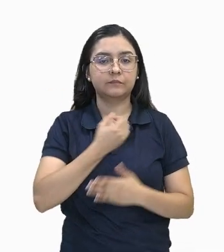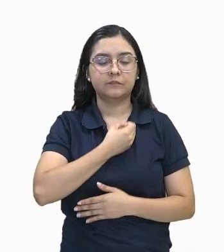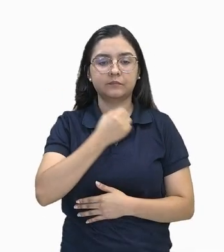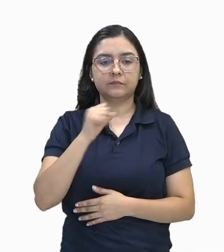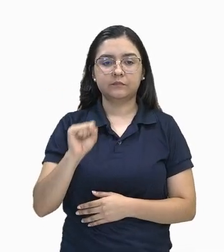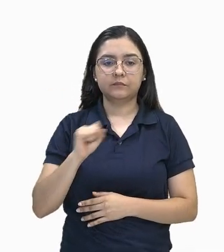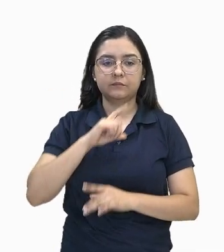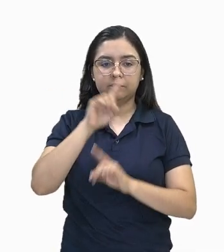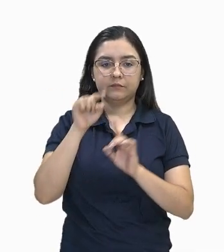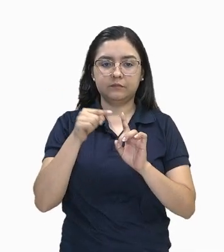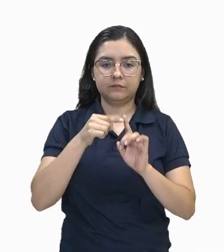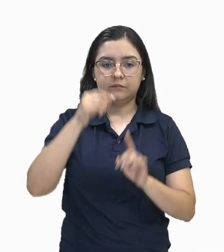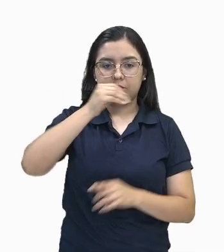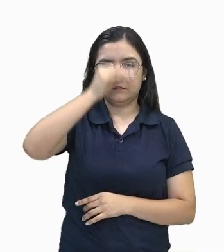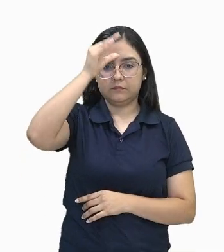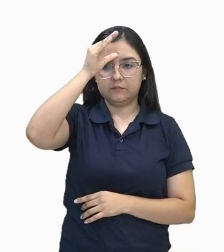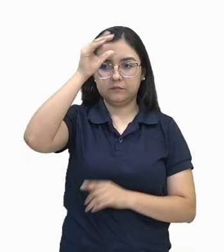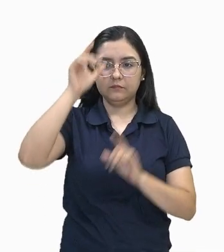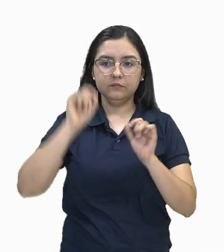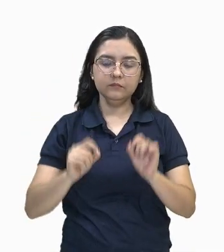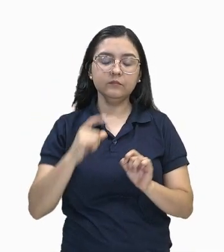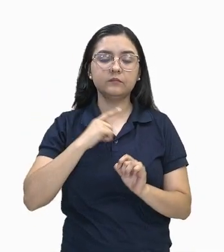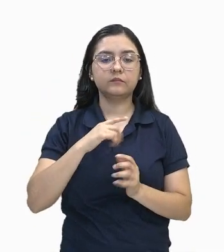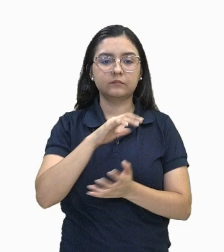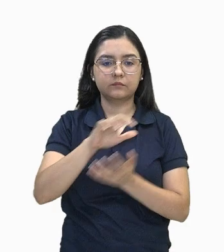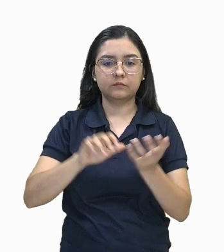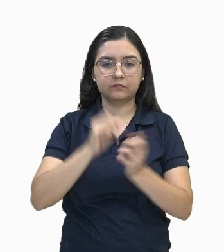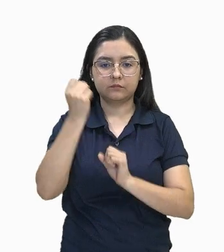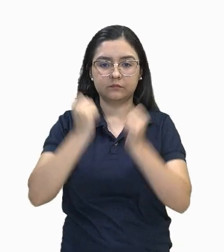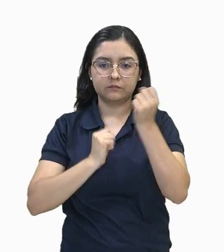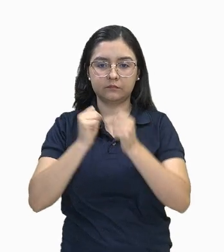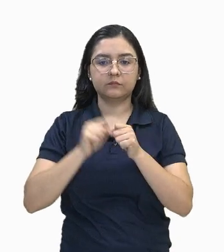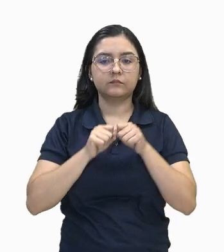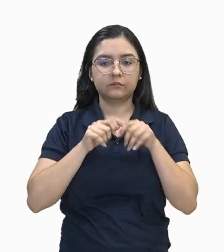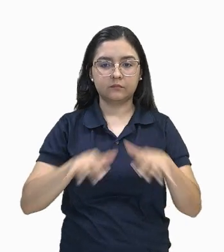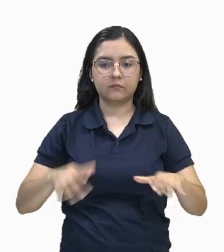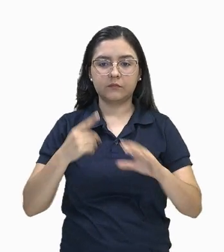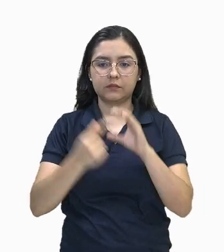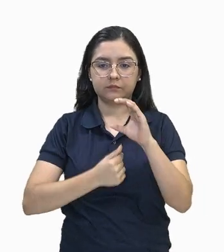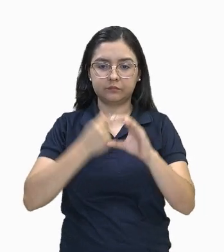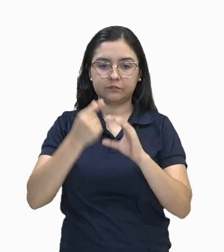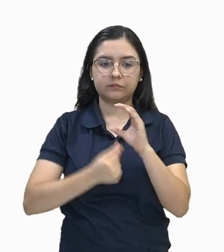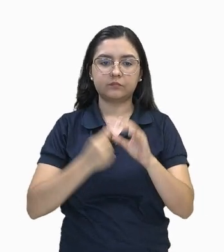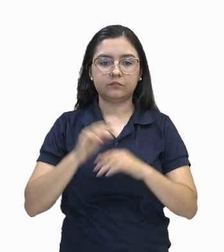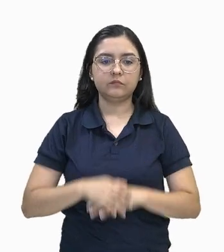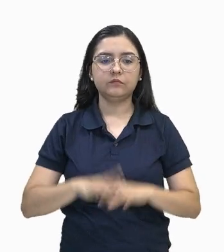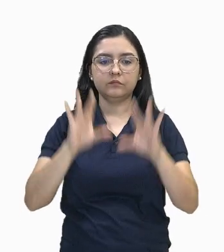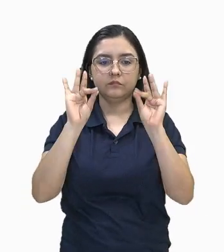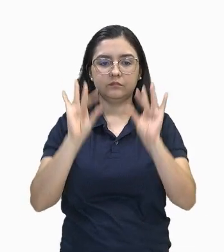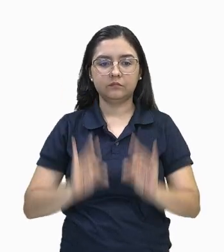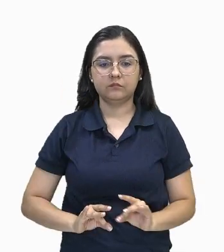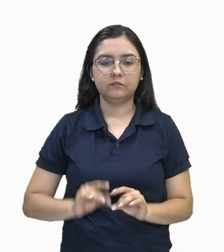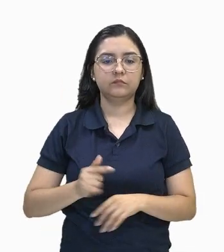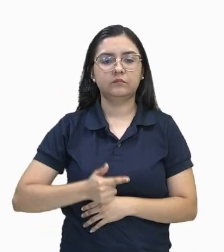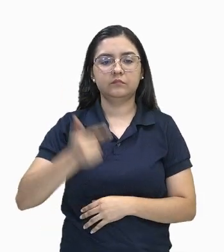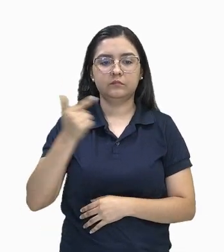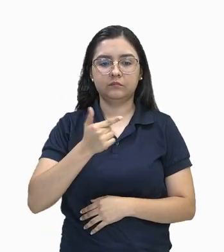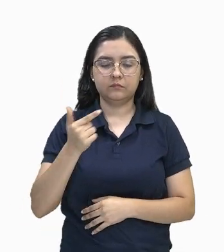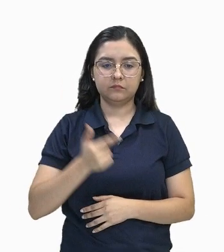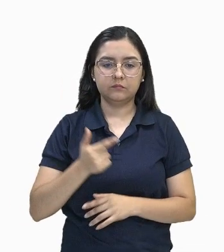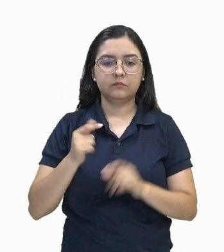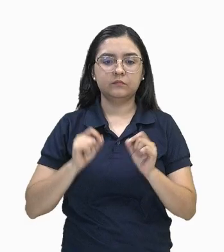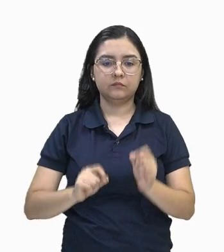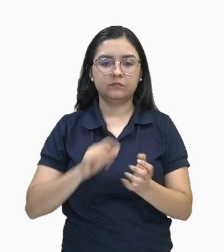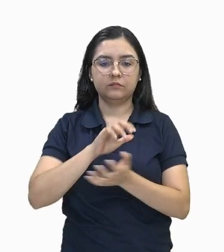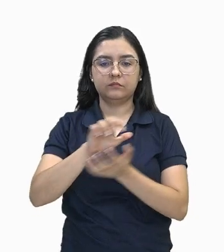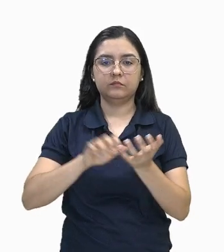8, objeto de conhecimento, Revolução Industrial e a expansão do capitalismo. Detalhamento, a segunda